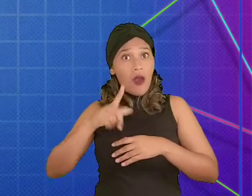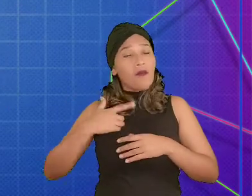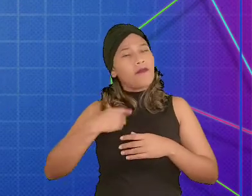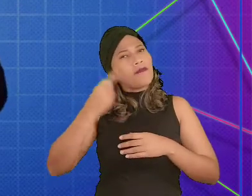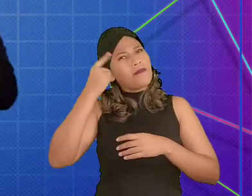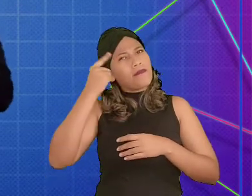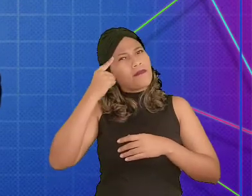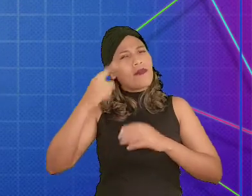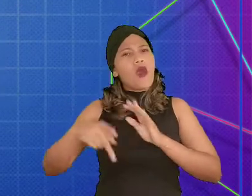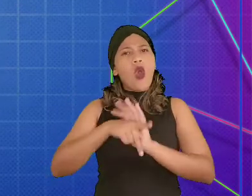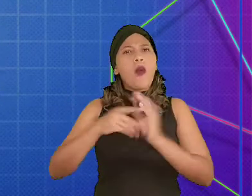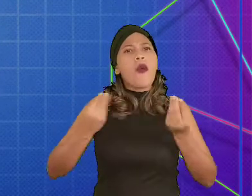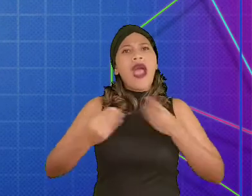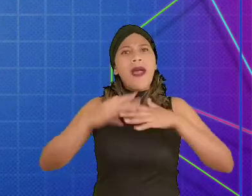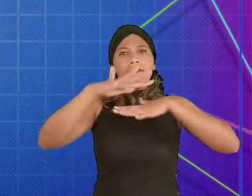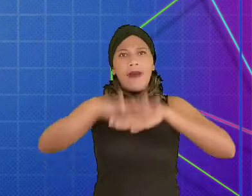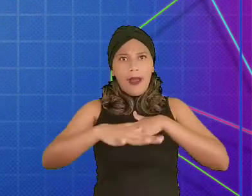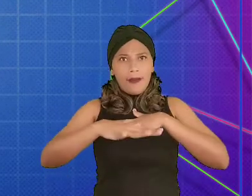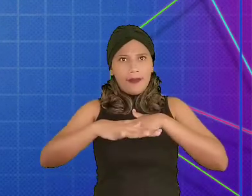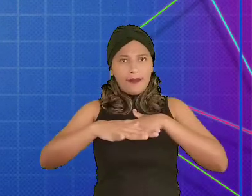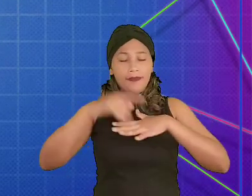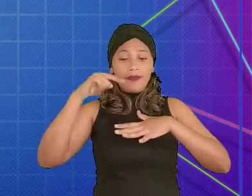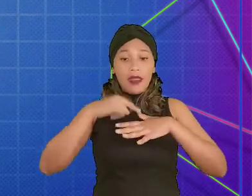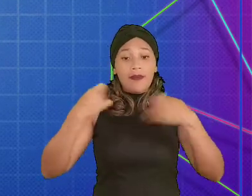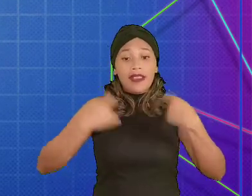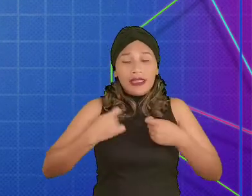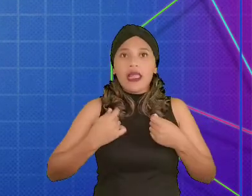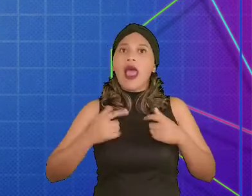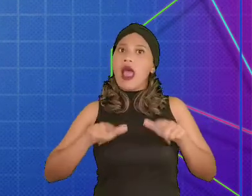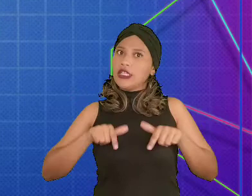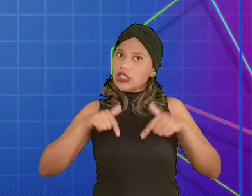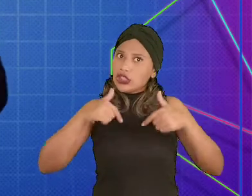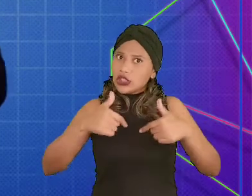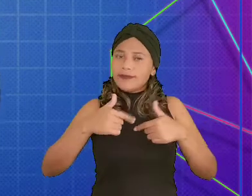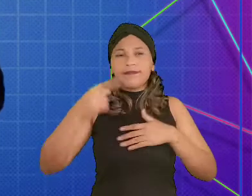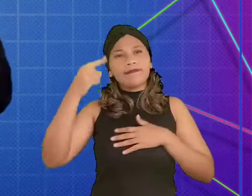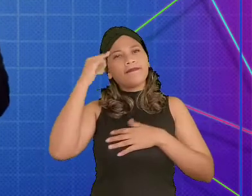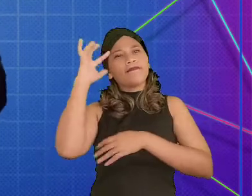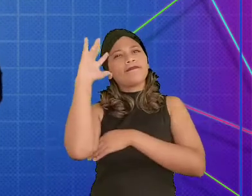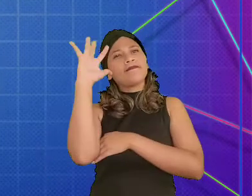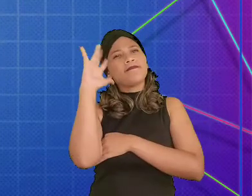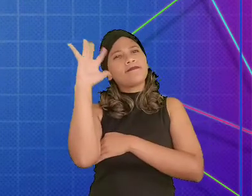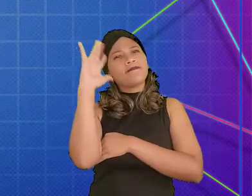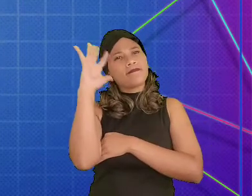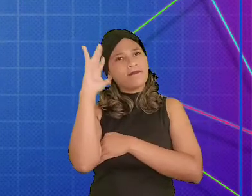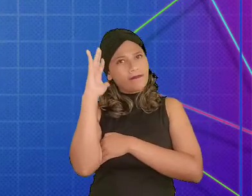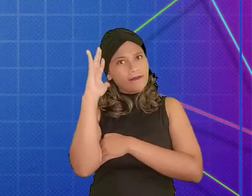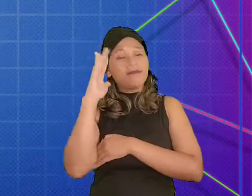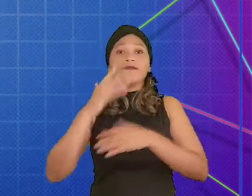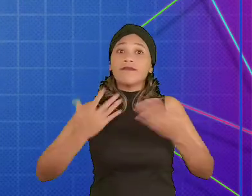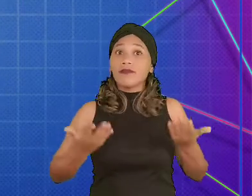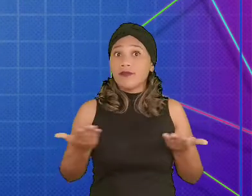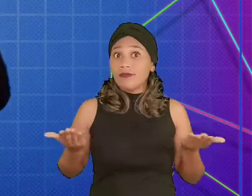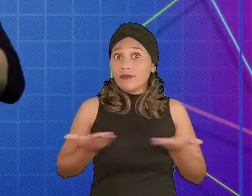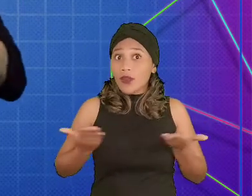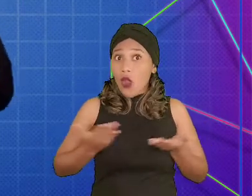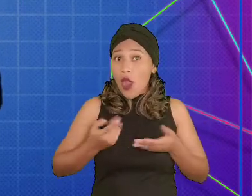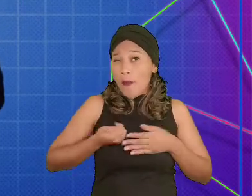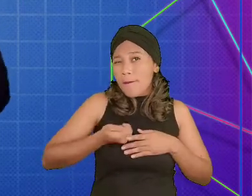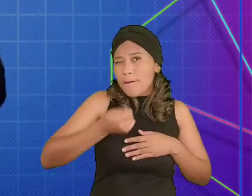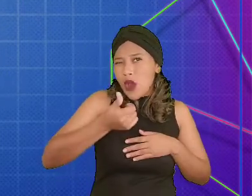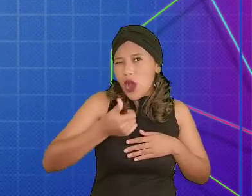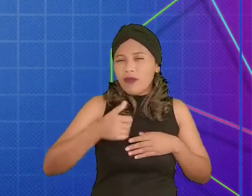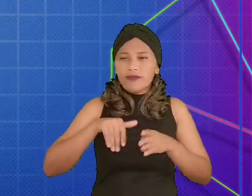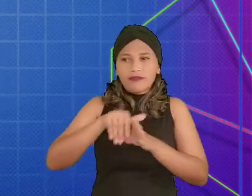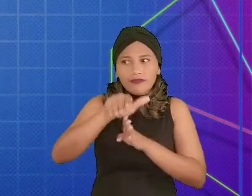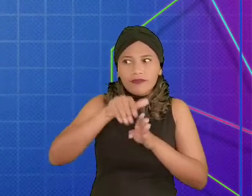pensar em como serão os nossos mapas de fases. A gente precisa colocar a mão na massa e desenhar os nossos mapas. Então, agora eu vou te dar dicas